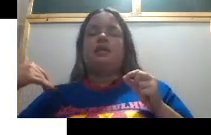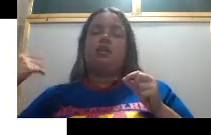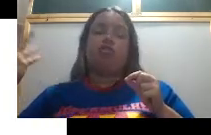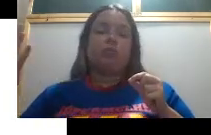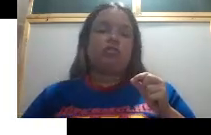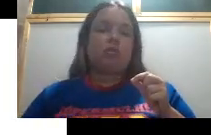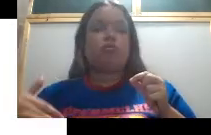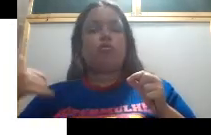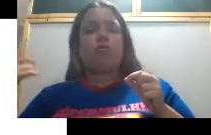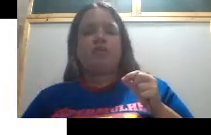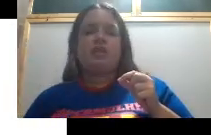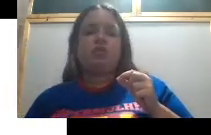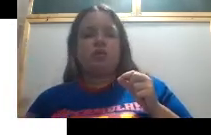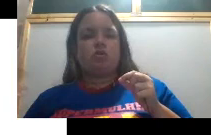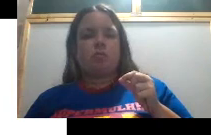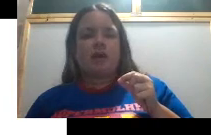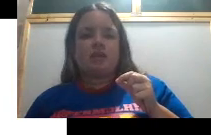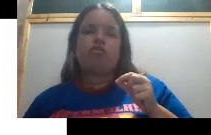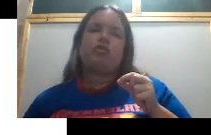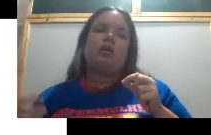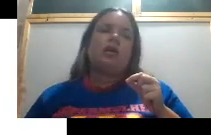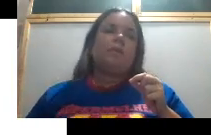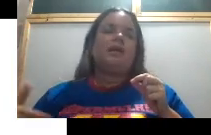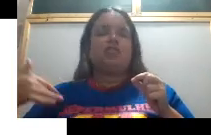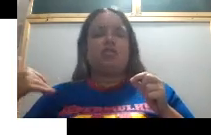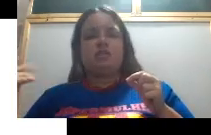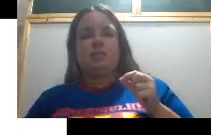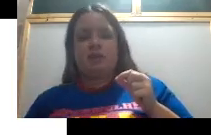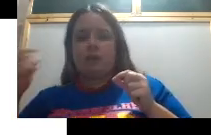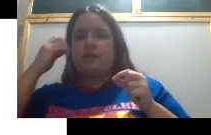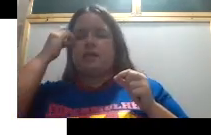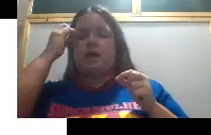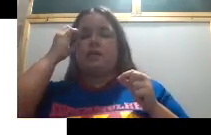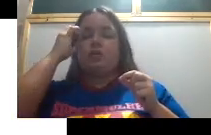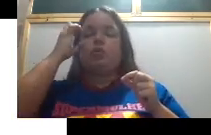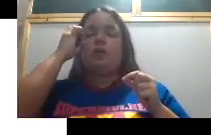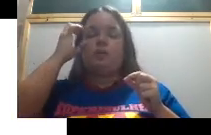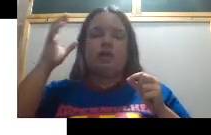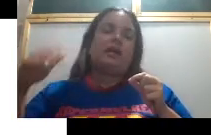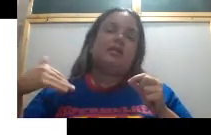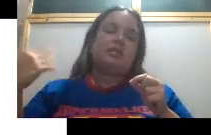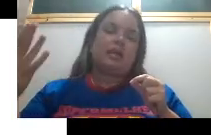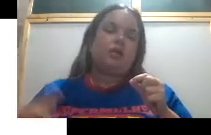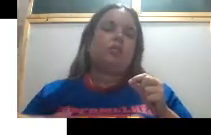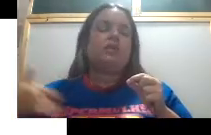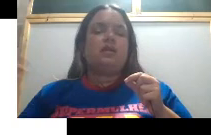né que estamos tendo alguns conflitos em nosso país Mas a gente sempre tem que pensar e tudo pode melhorar né Se cada um